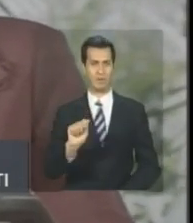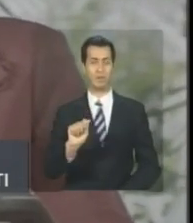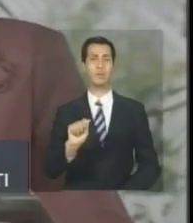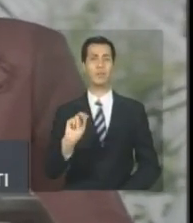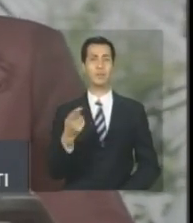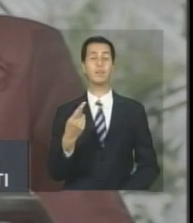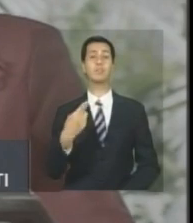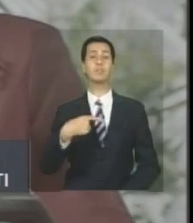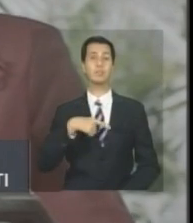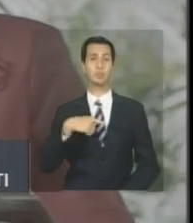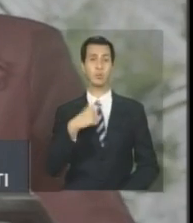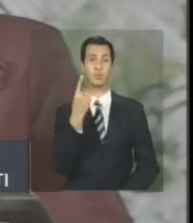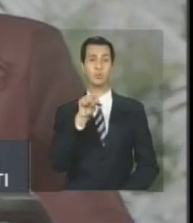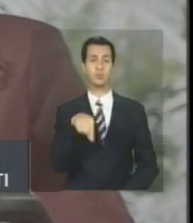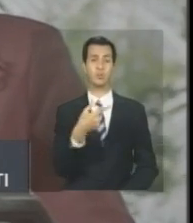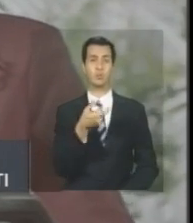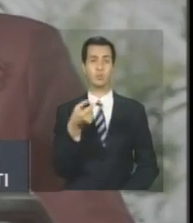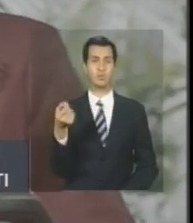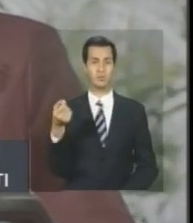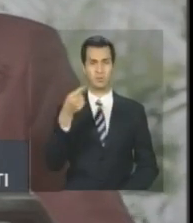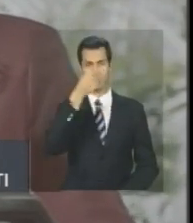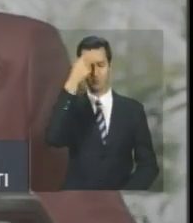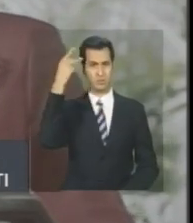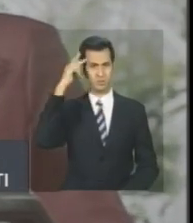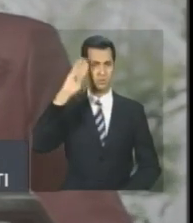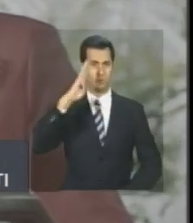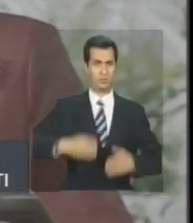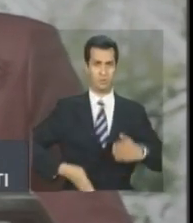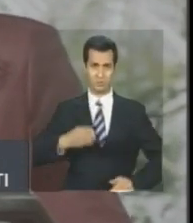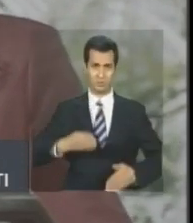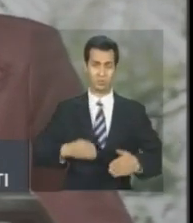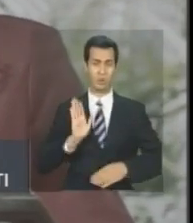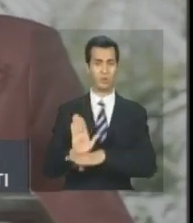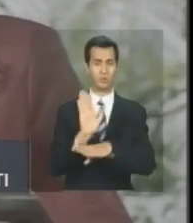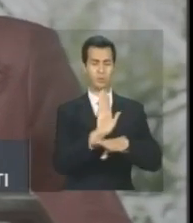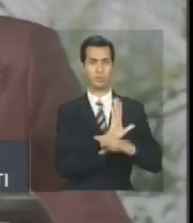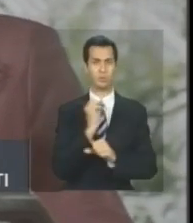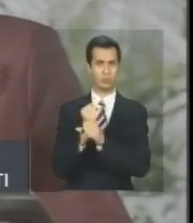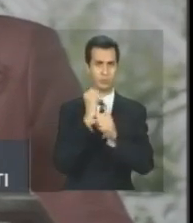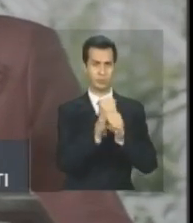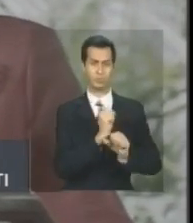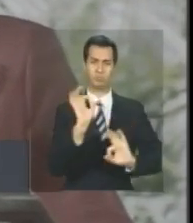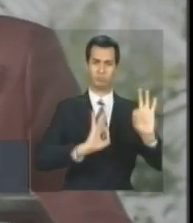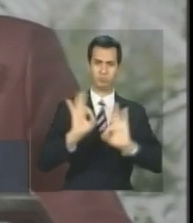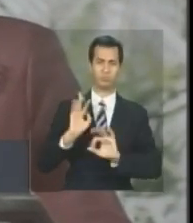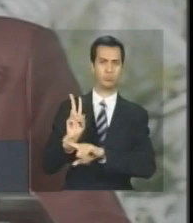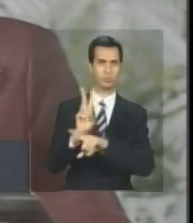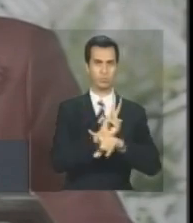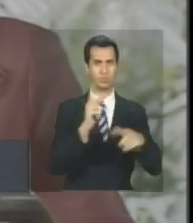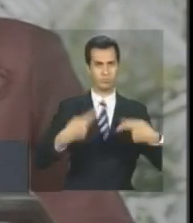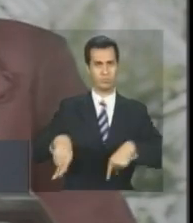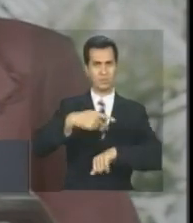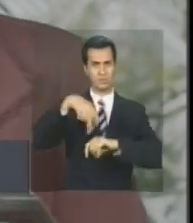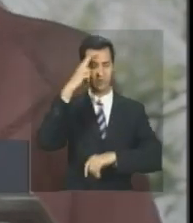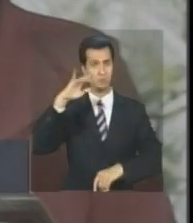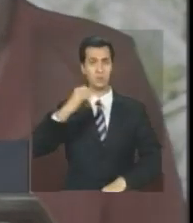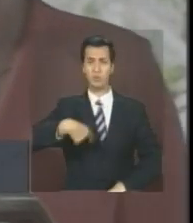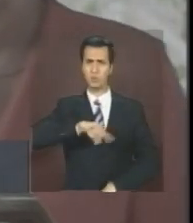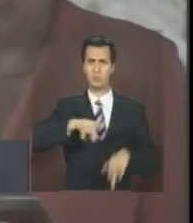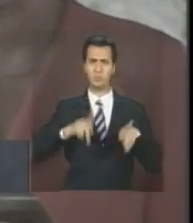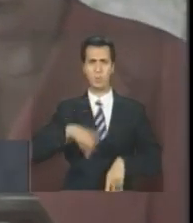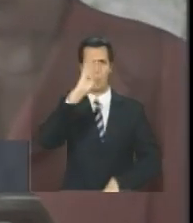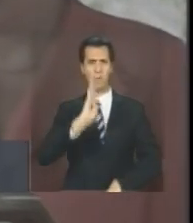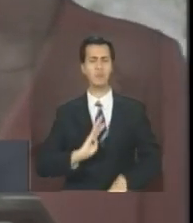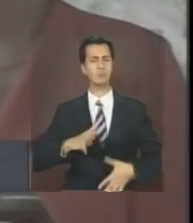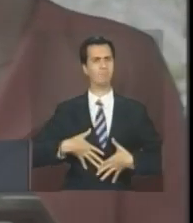ao processo de estabilização e reconstrução do Haiti é motivo de orgulho para o Brasil e para os brasileiros. La contribution